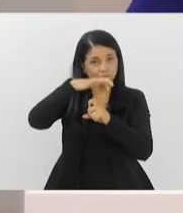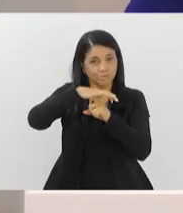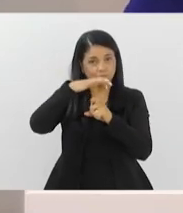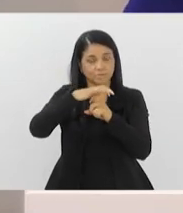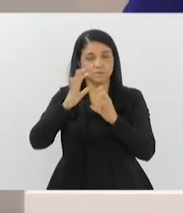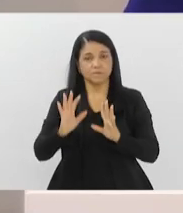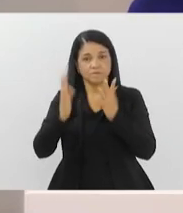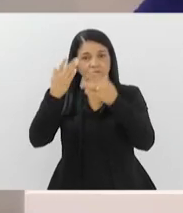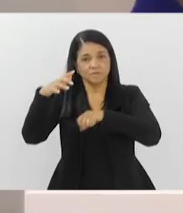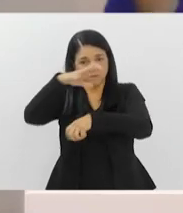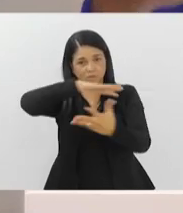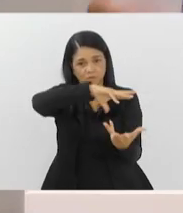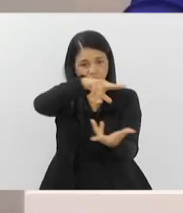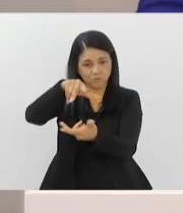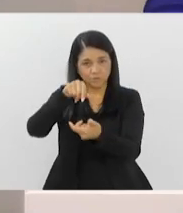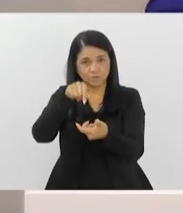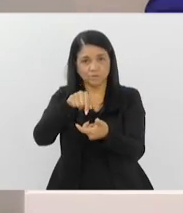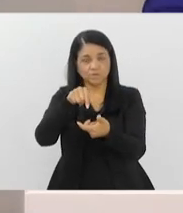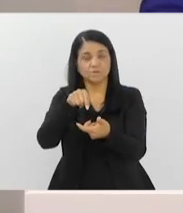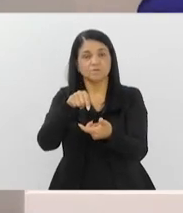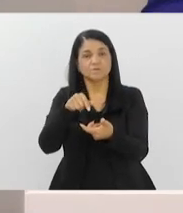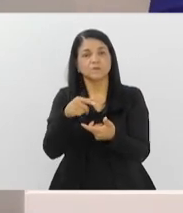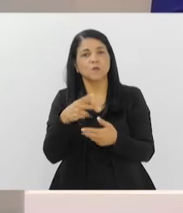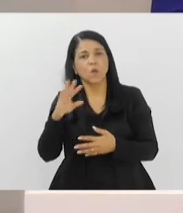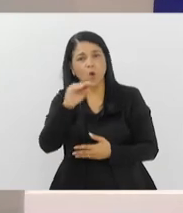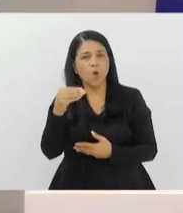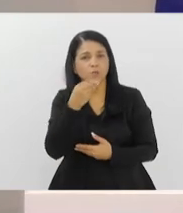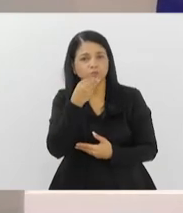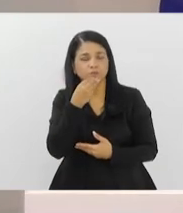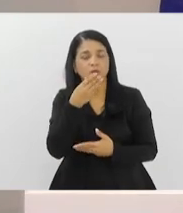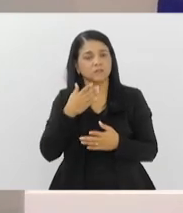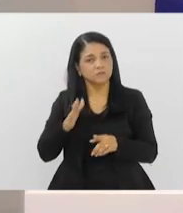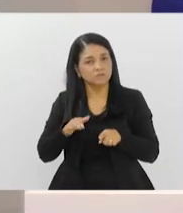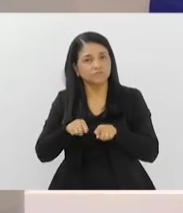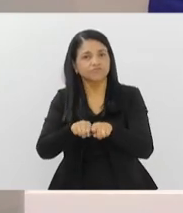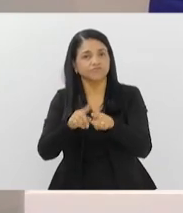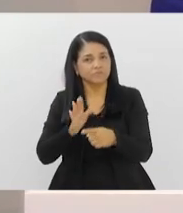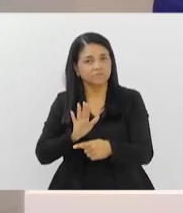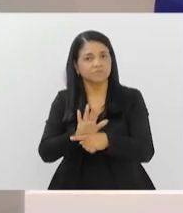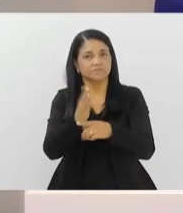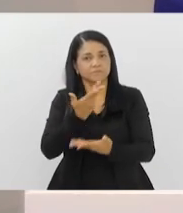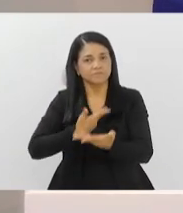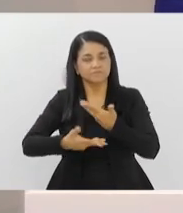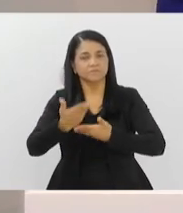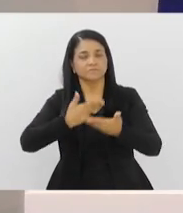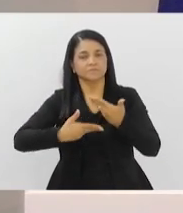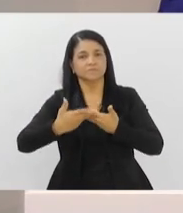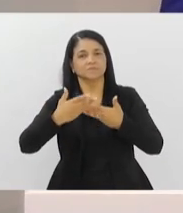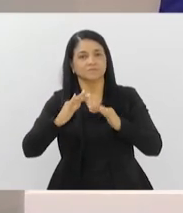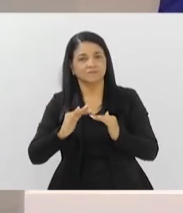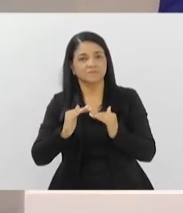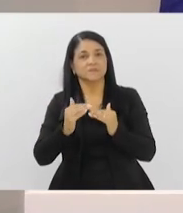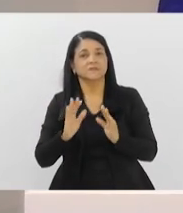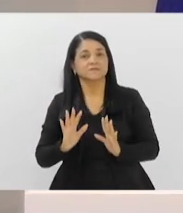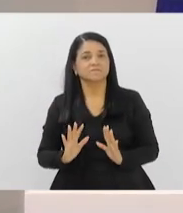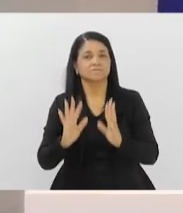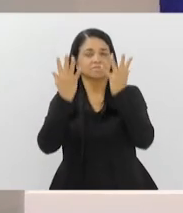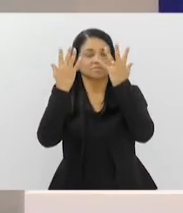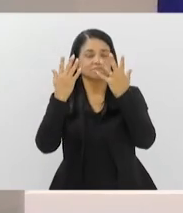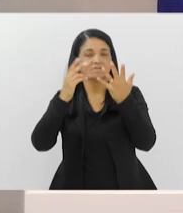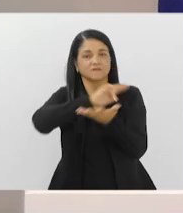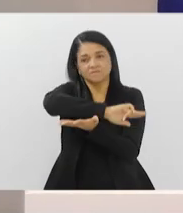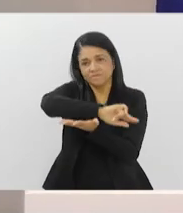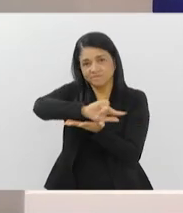eventos internacionais, explorar novas oportunidades de cooperação e, acima de tudo, celebrar a riqueza da